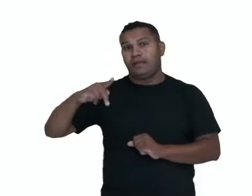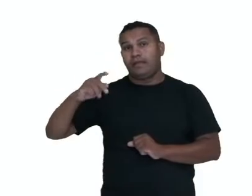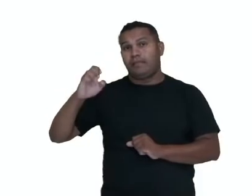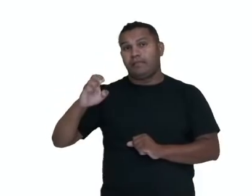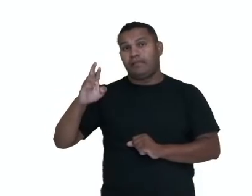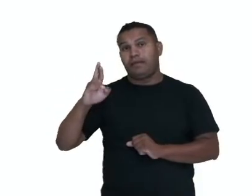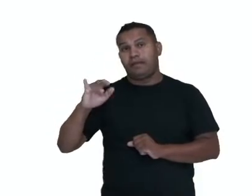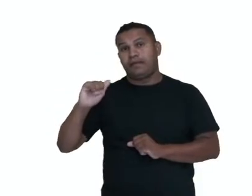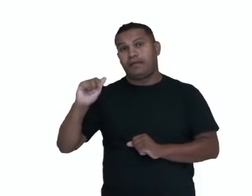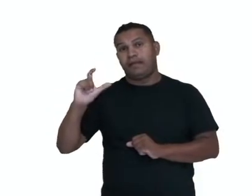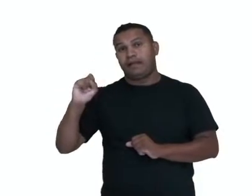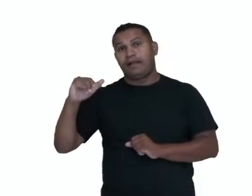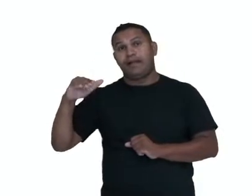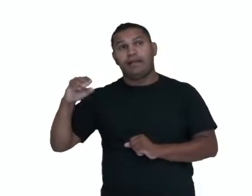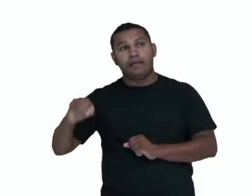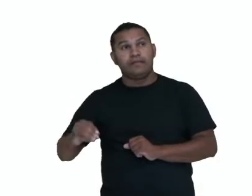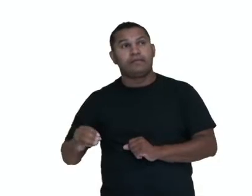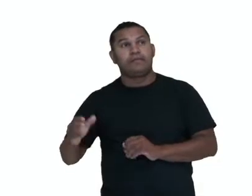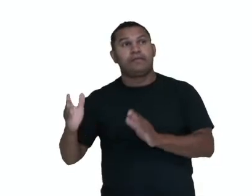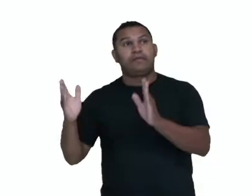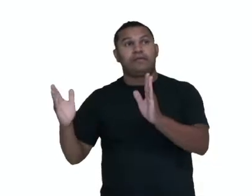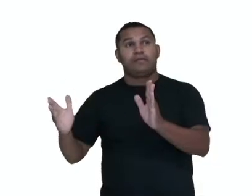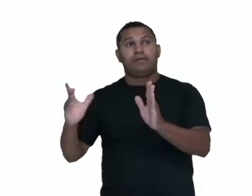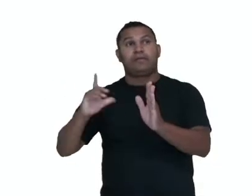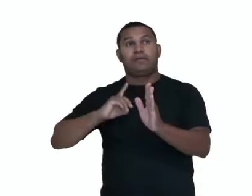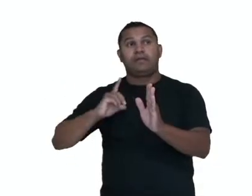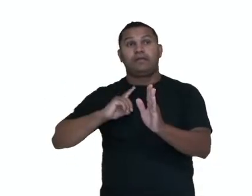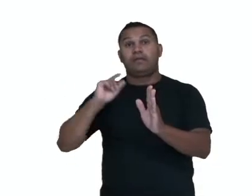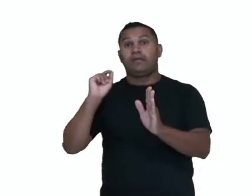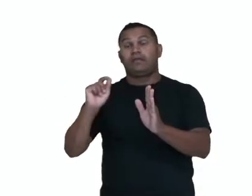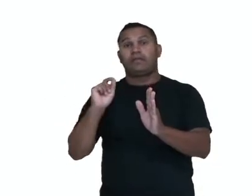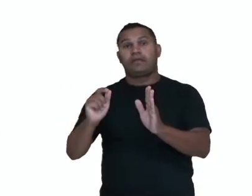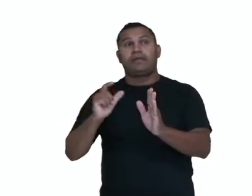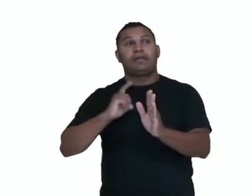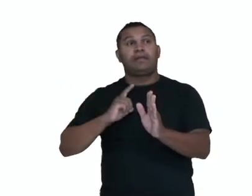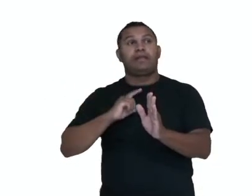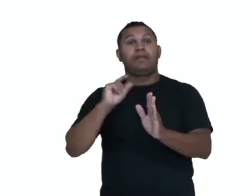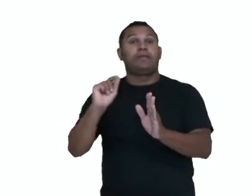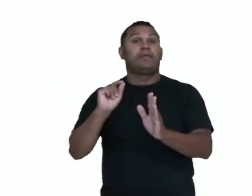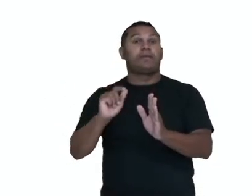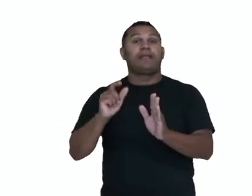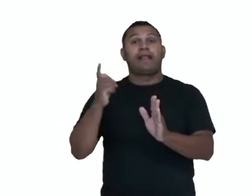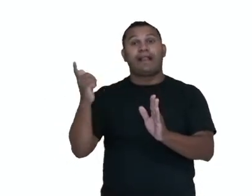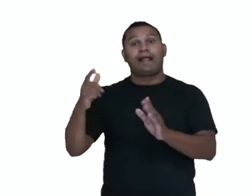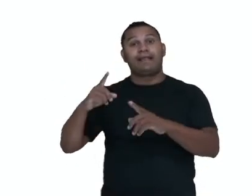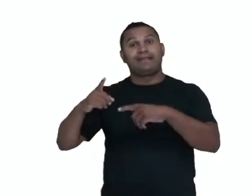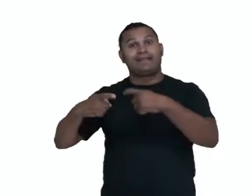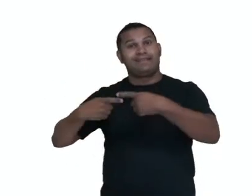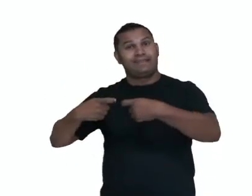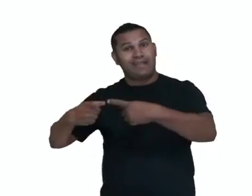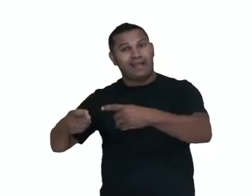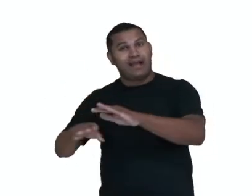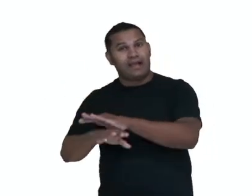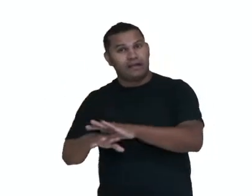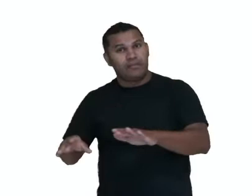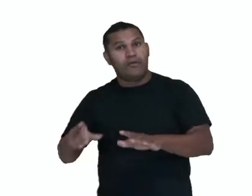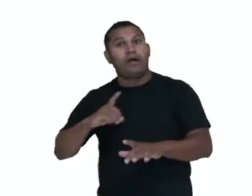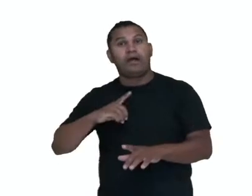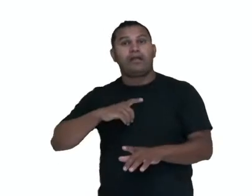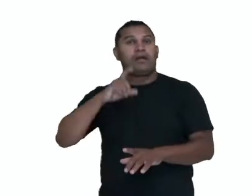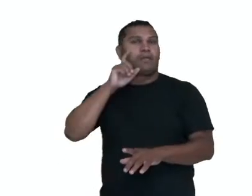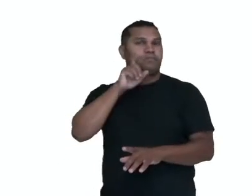obra. Aqui, a conquista europeia além mar, principalmente de Portugal e Espanha, e aqui a conquista